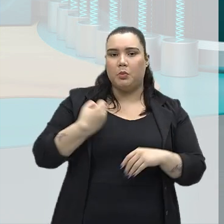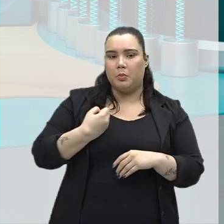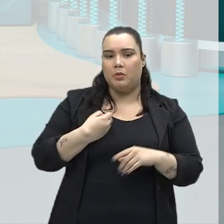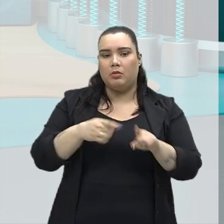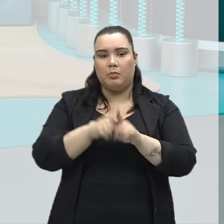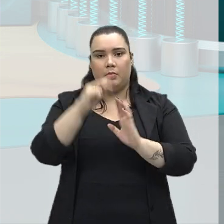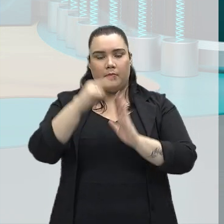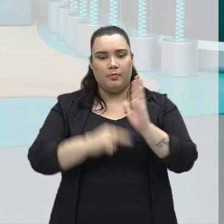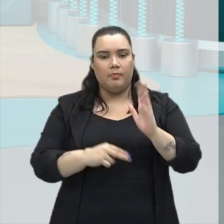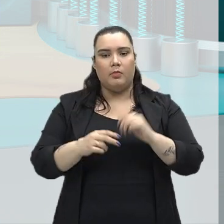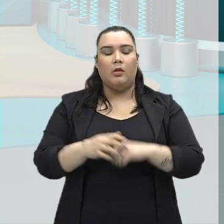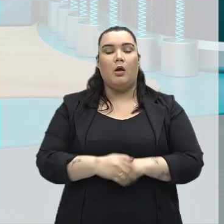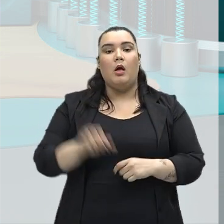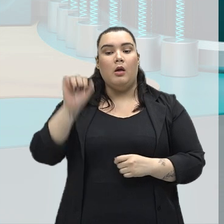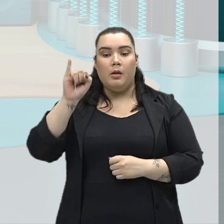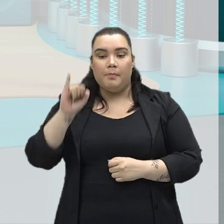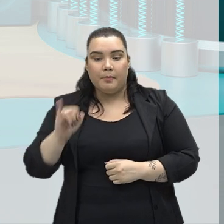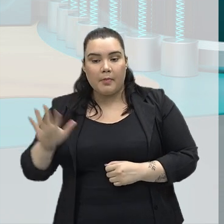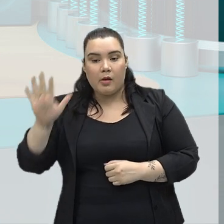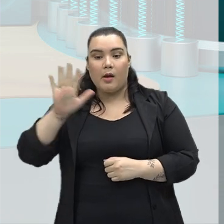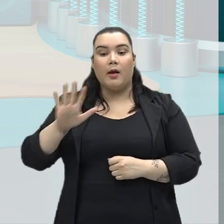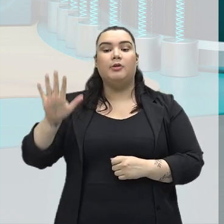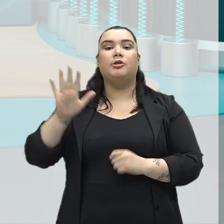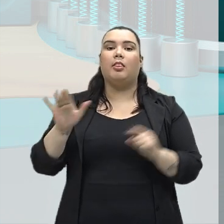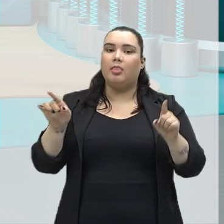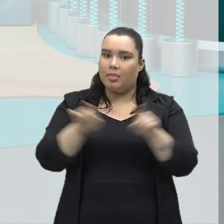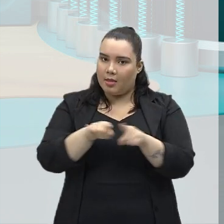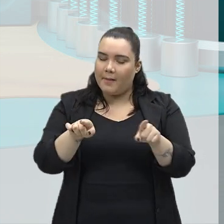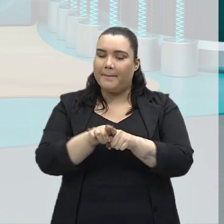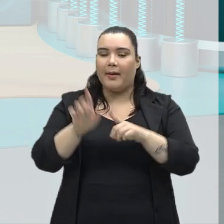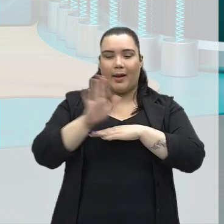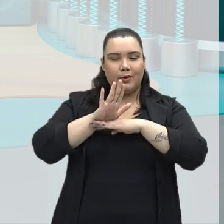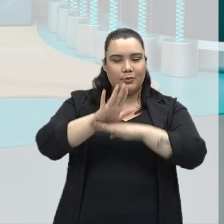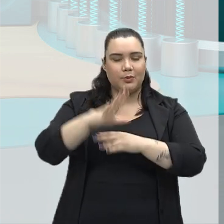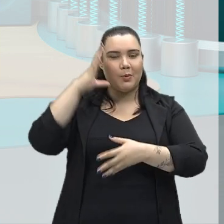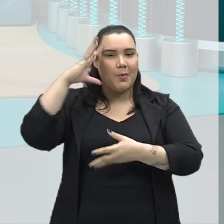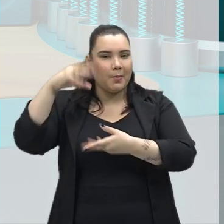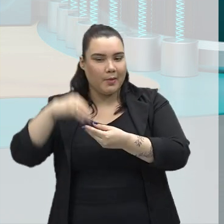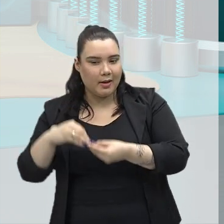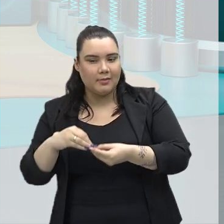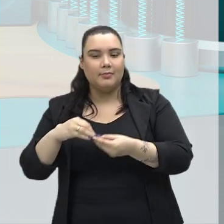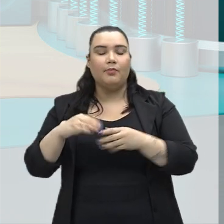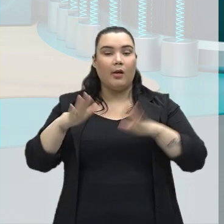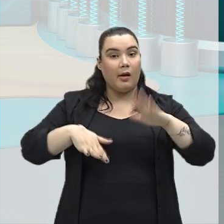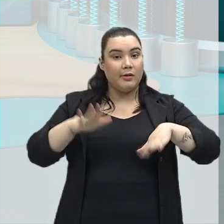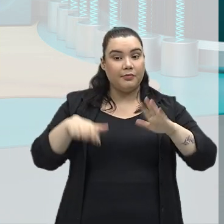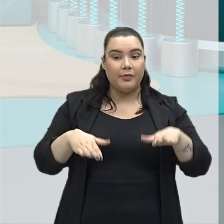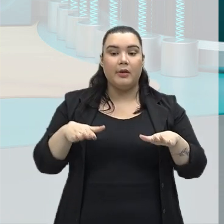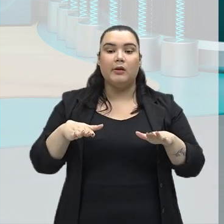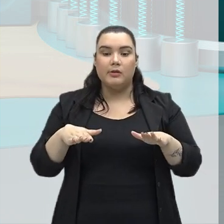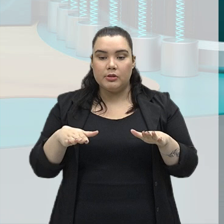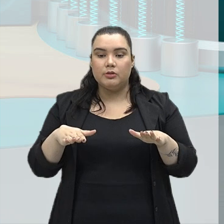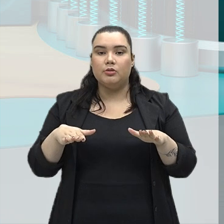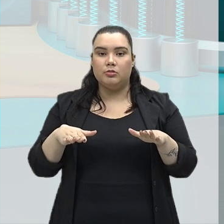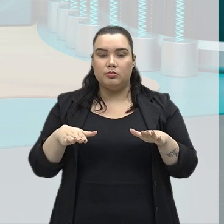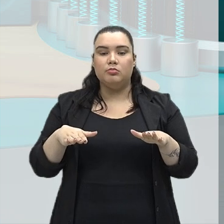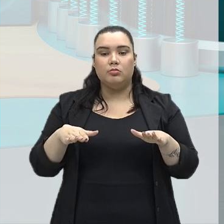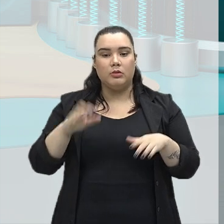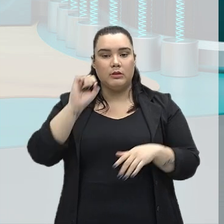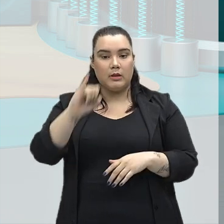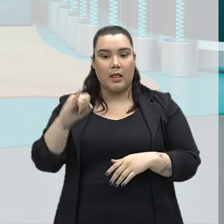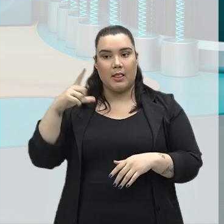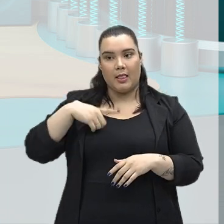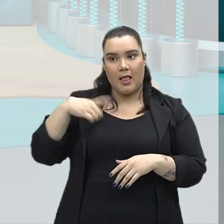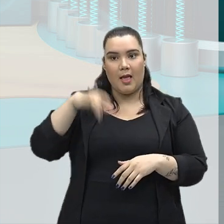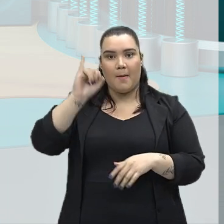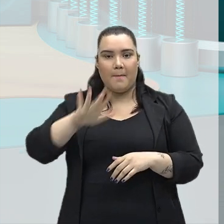as imagens também vão nos ajudar a compreender. Então, uma imagem, às vezes, quando tiver imagem, claro